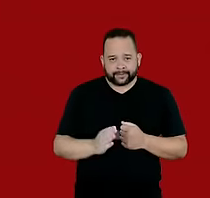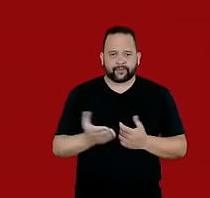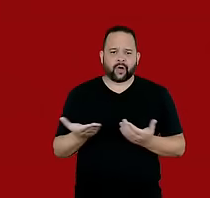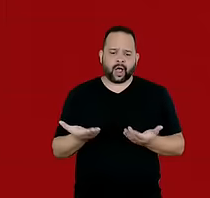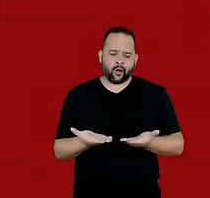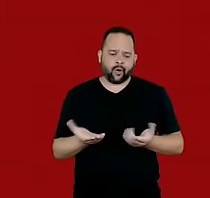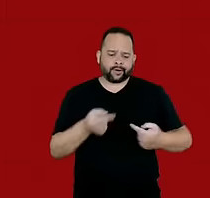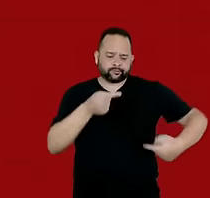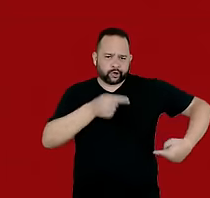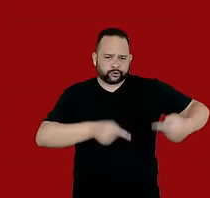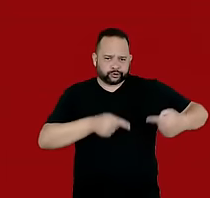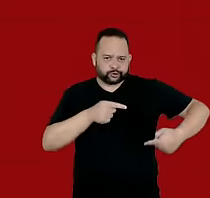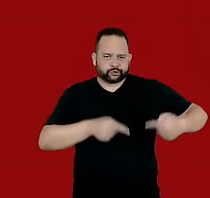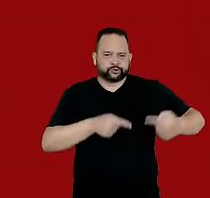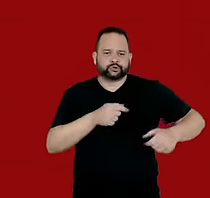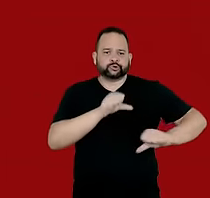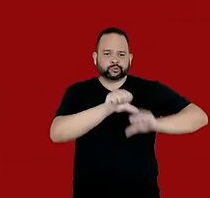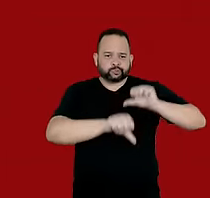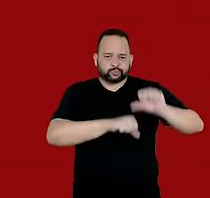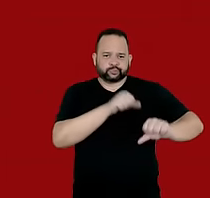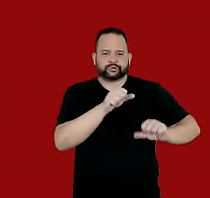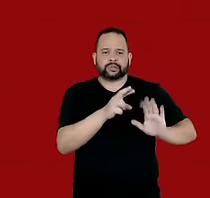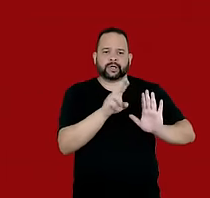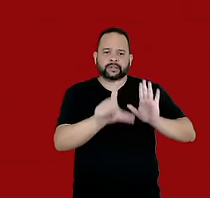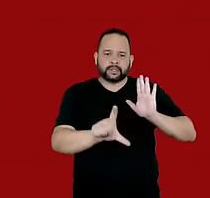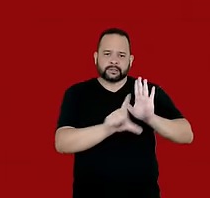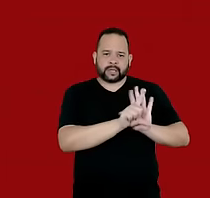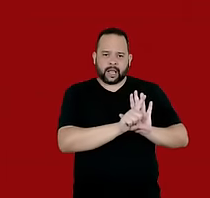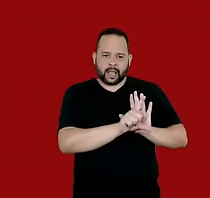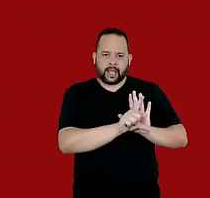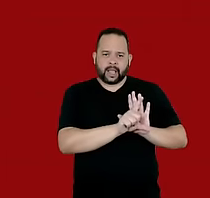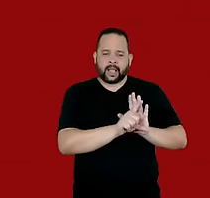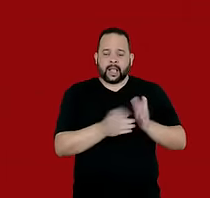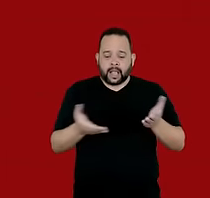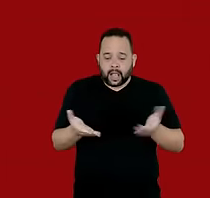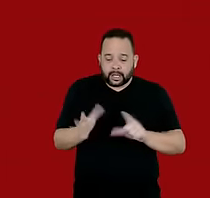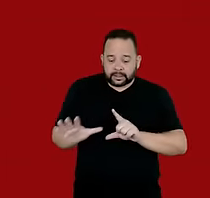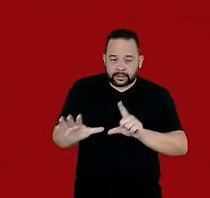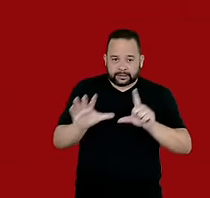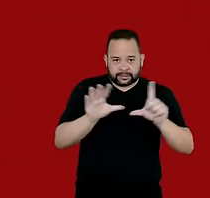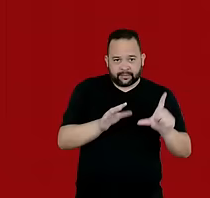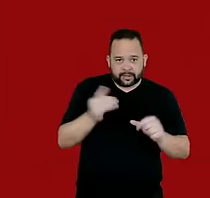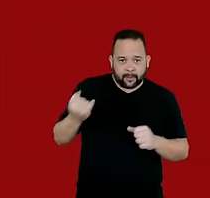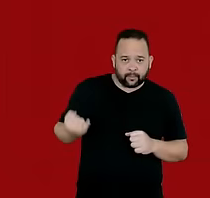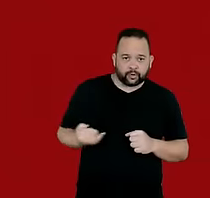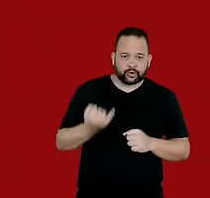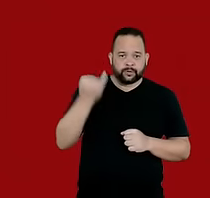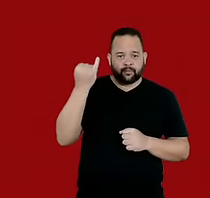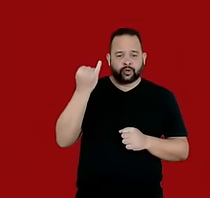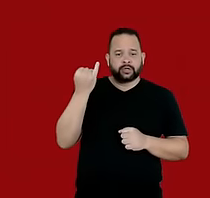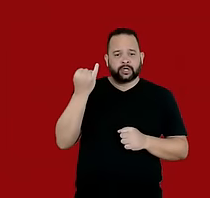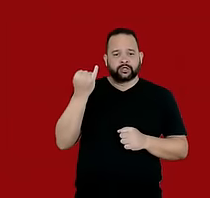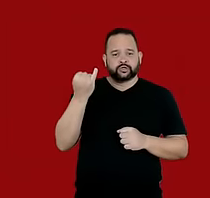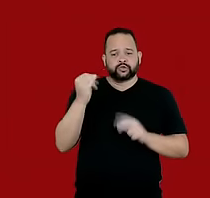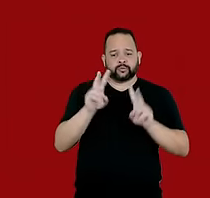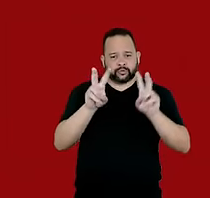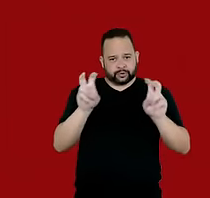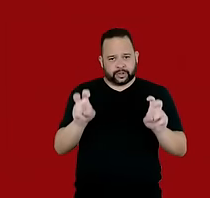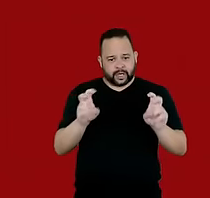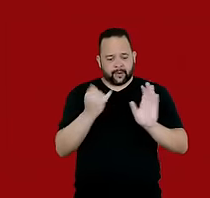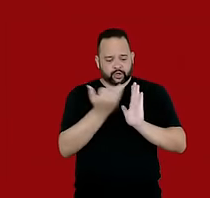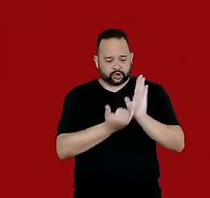né a gente tem tem uma semana muito rica no Congresso ao longo dessa semana em relação à pauta tributária que ajuda né na